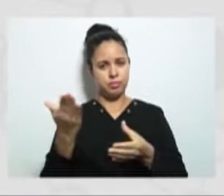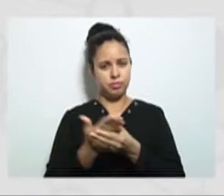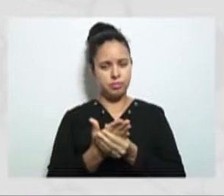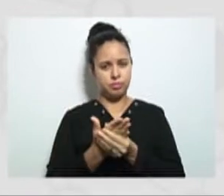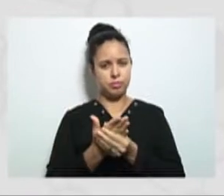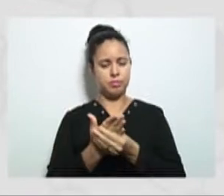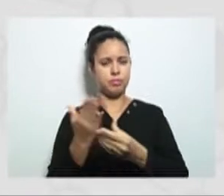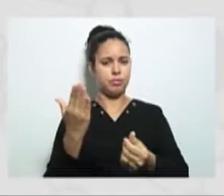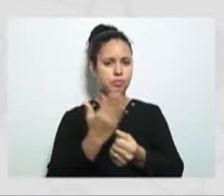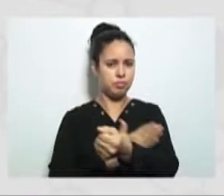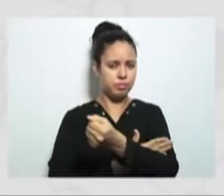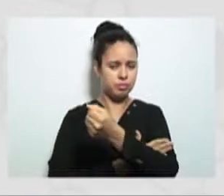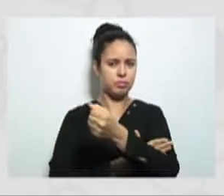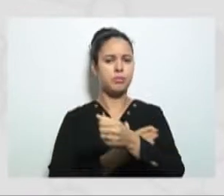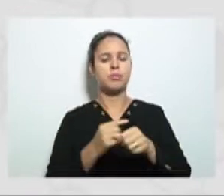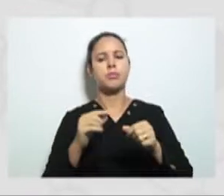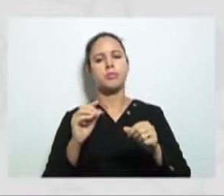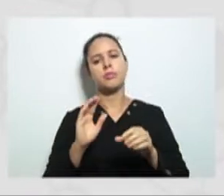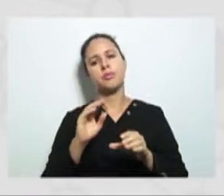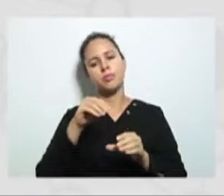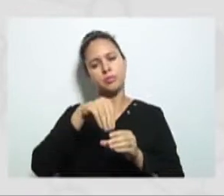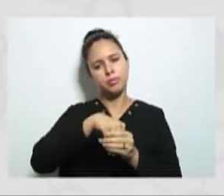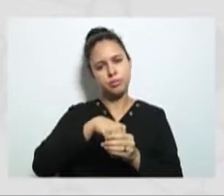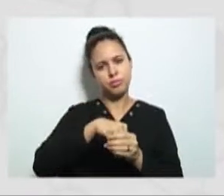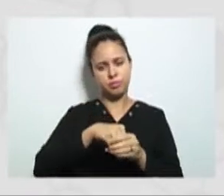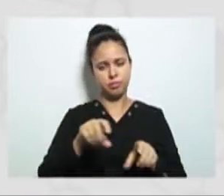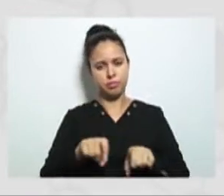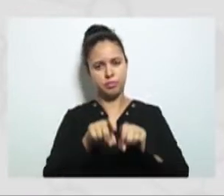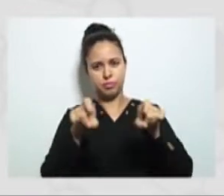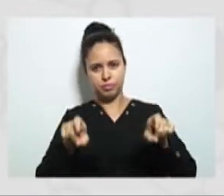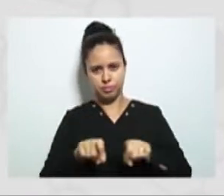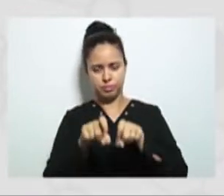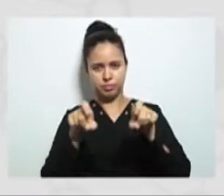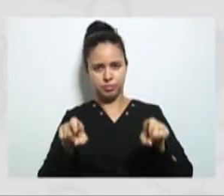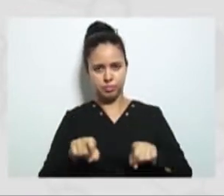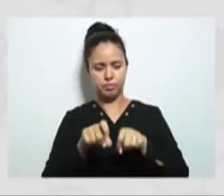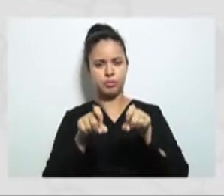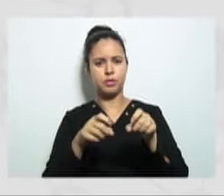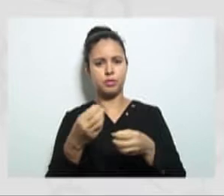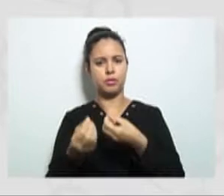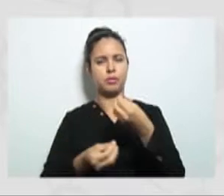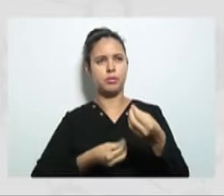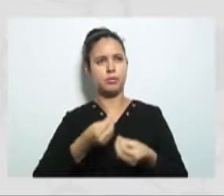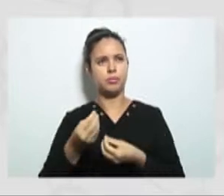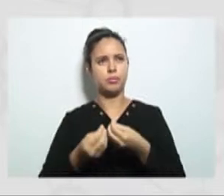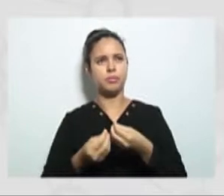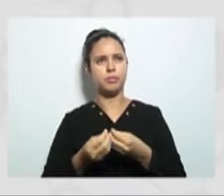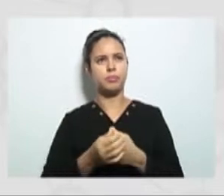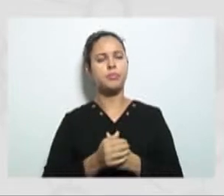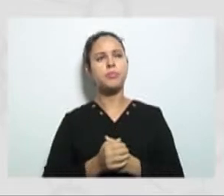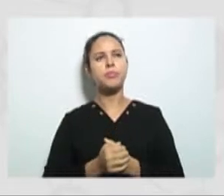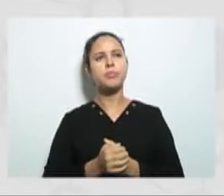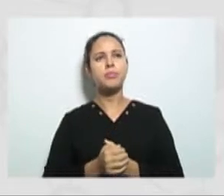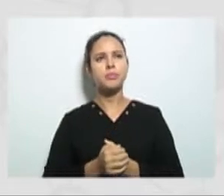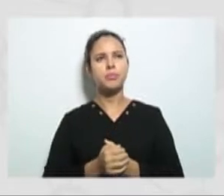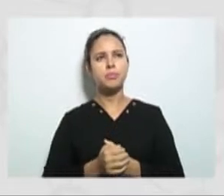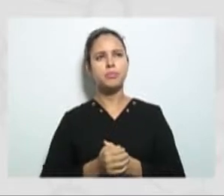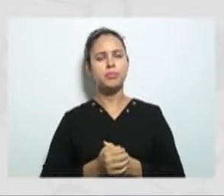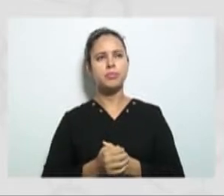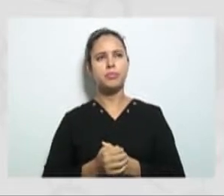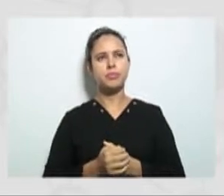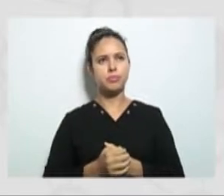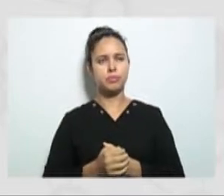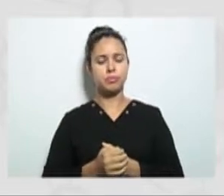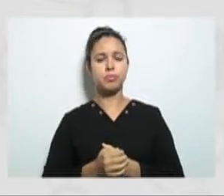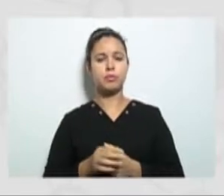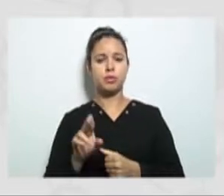isso dentro de pastas no meu computador, tá? Então ele funciona dessa forma. A manipulação de arquivos e pastas é